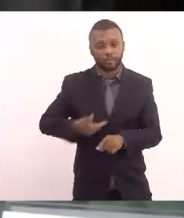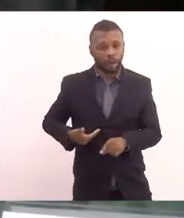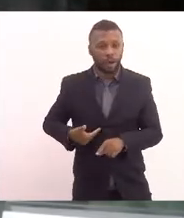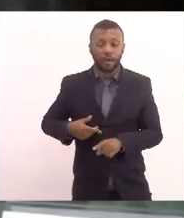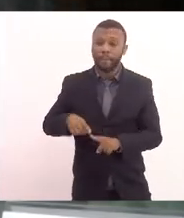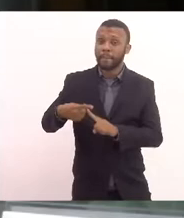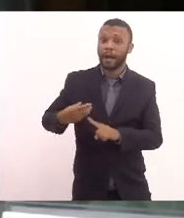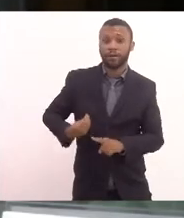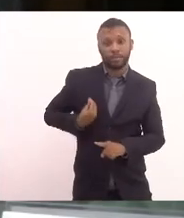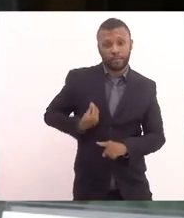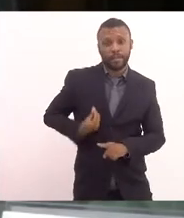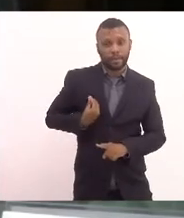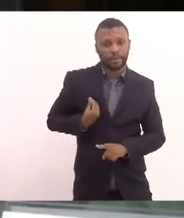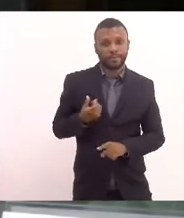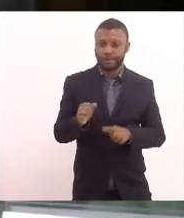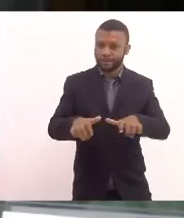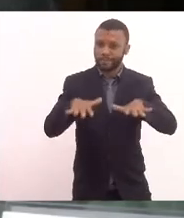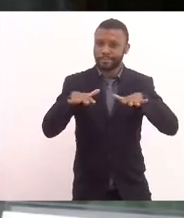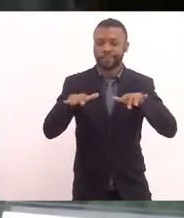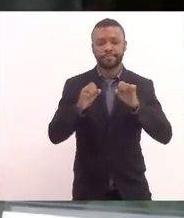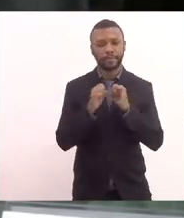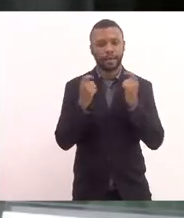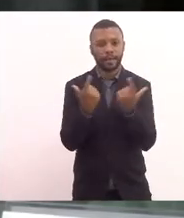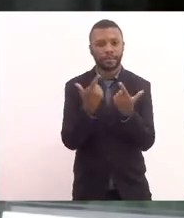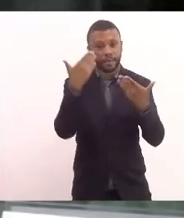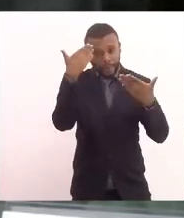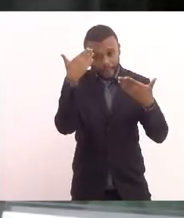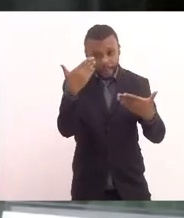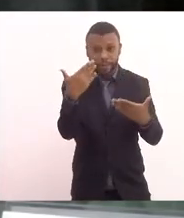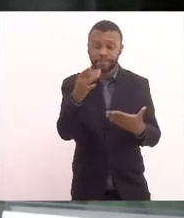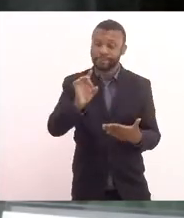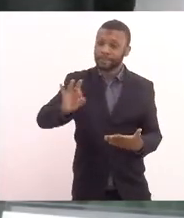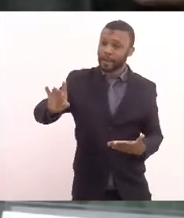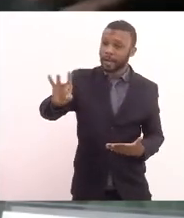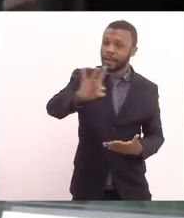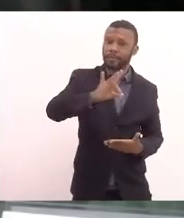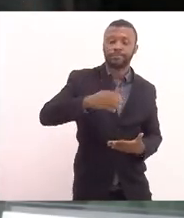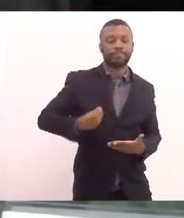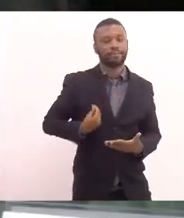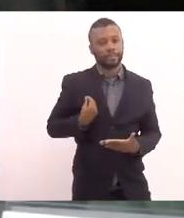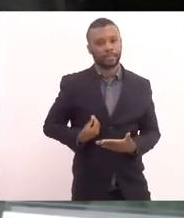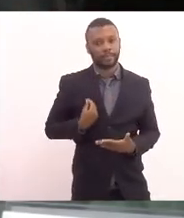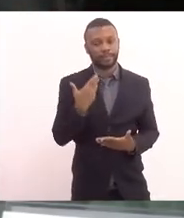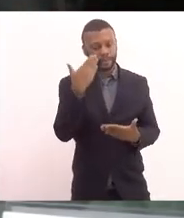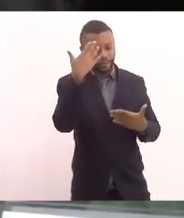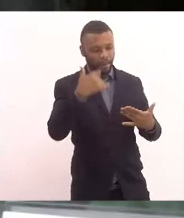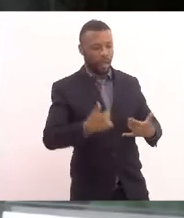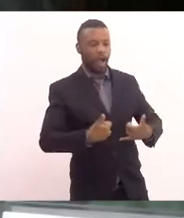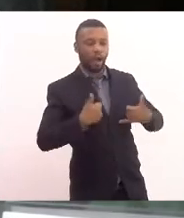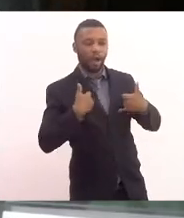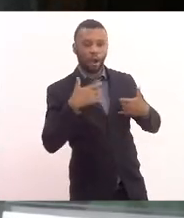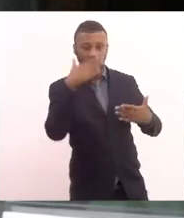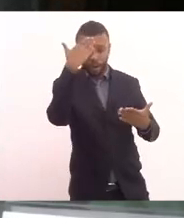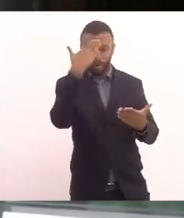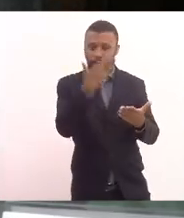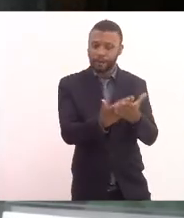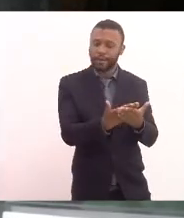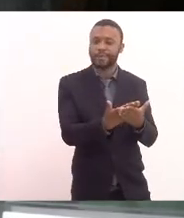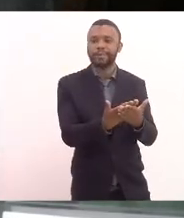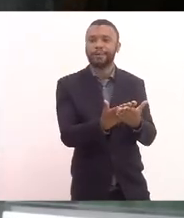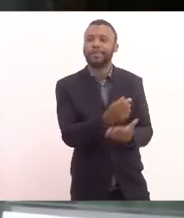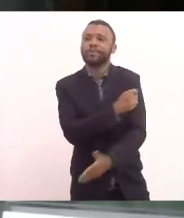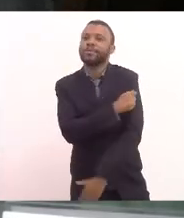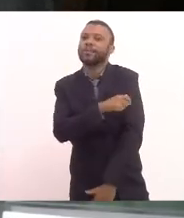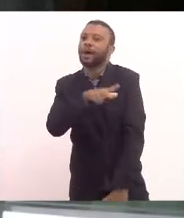casa. Agradeço a presença de cada um. Agradeço a honra e a confiança dos estudantes de enfermagem, em especial